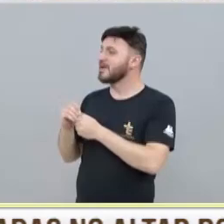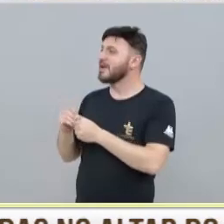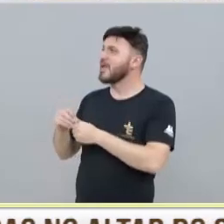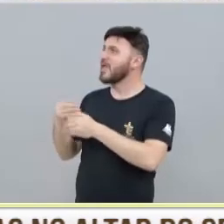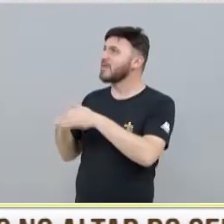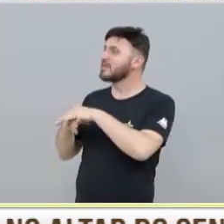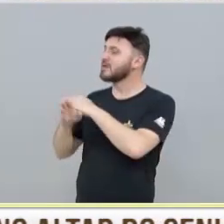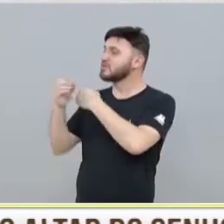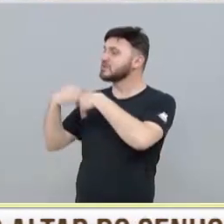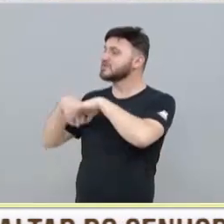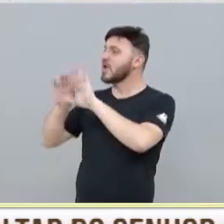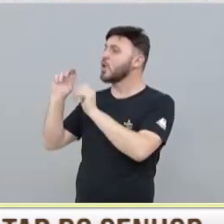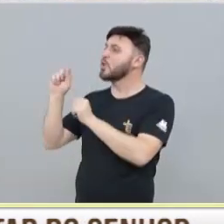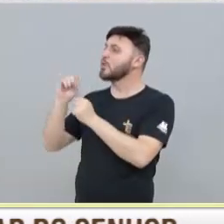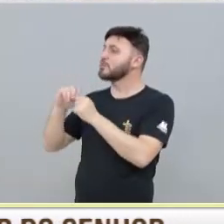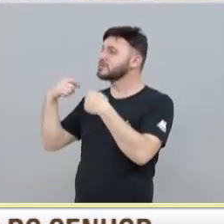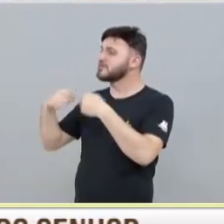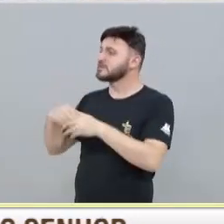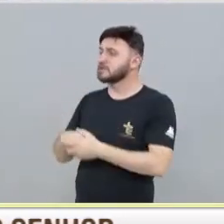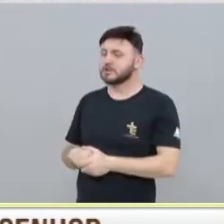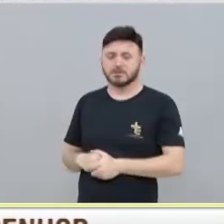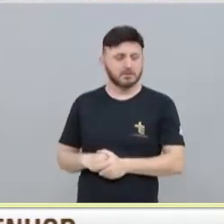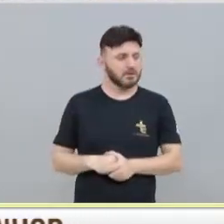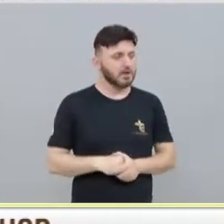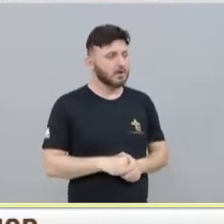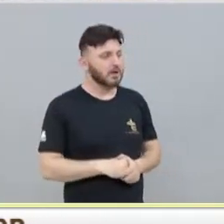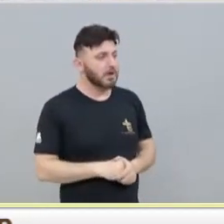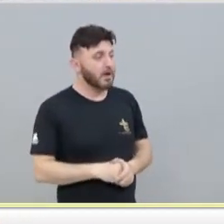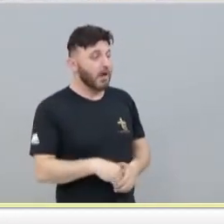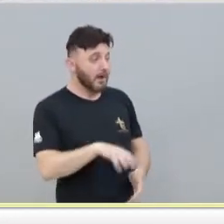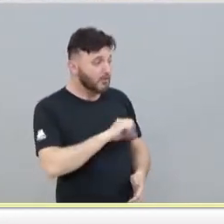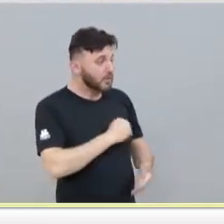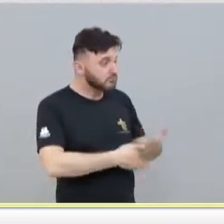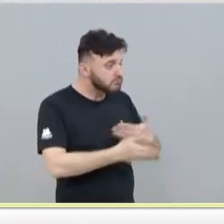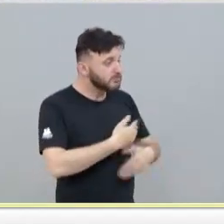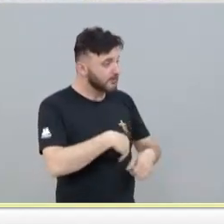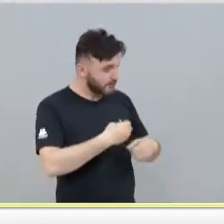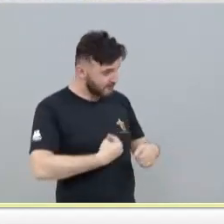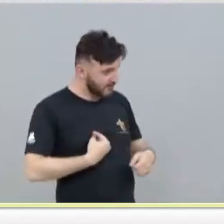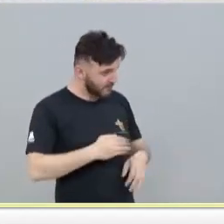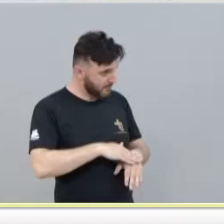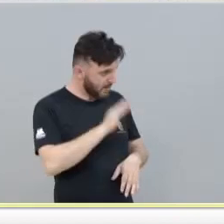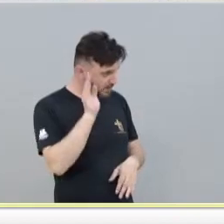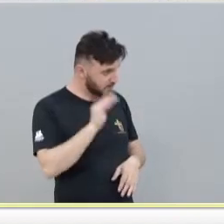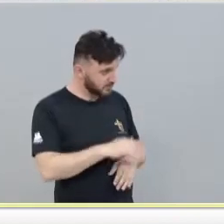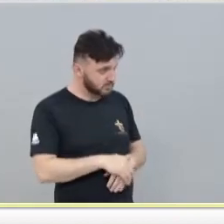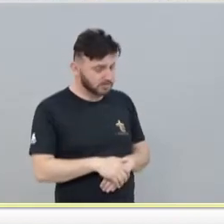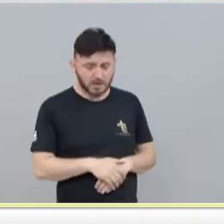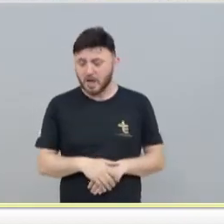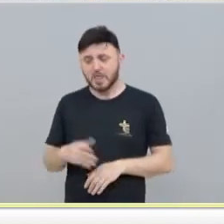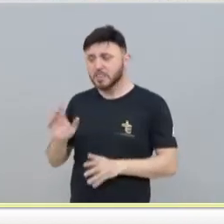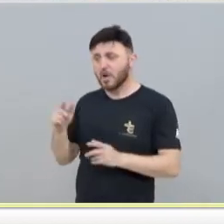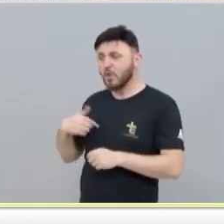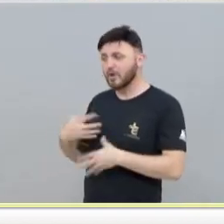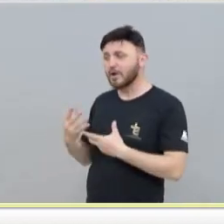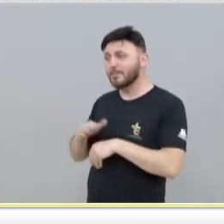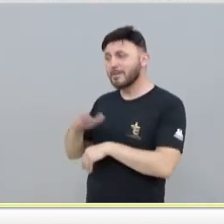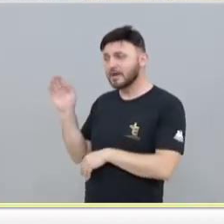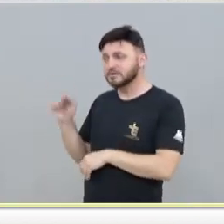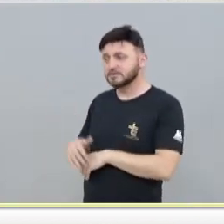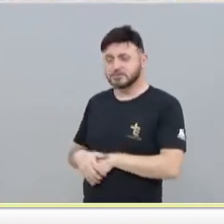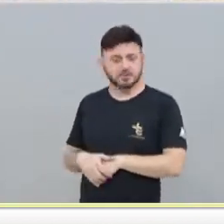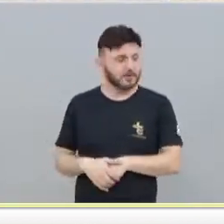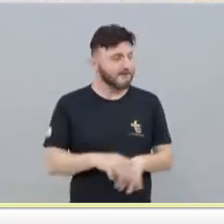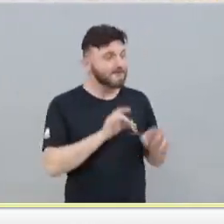bom demais não senhor eu quero mais a você quer mais ver mateus bens não